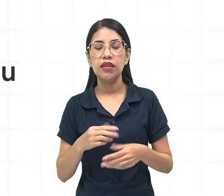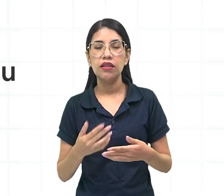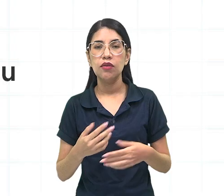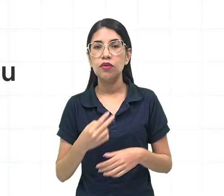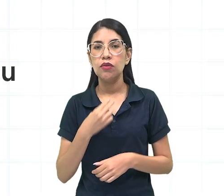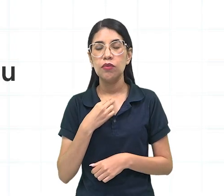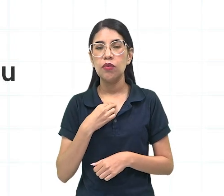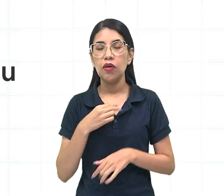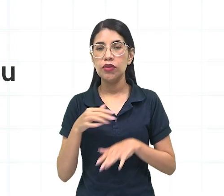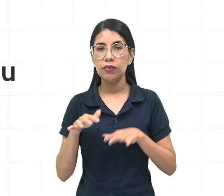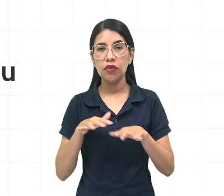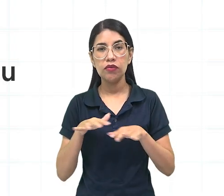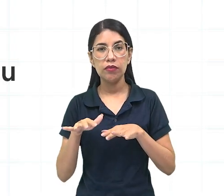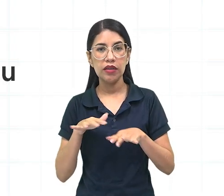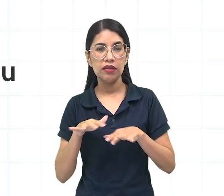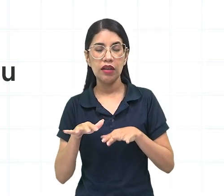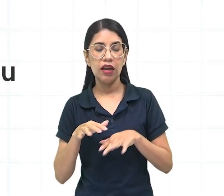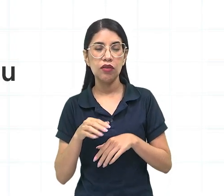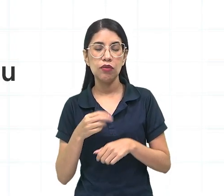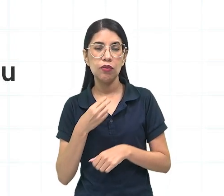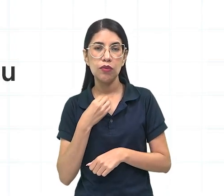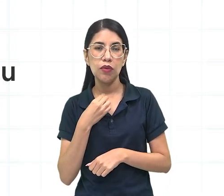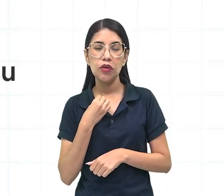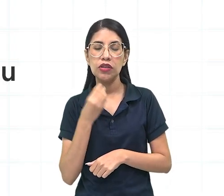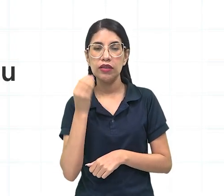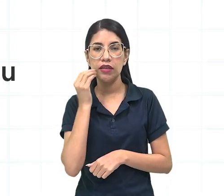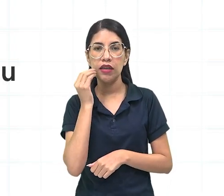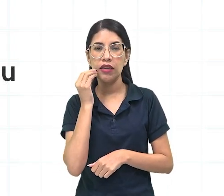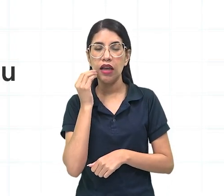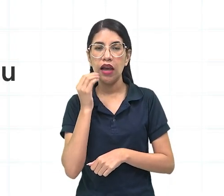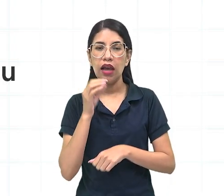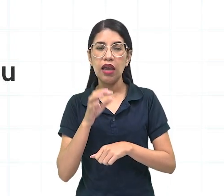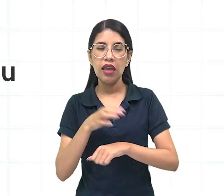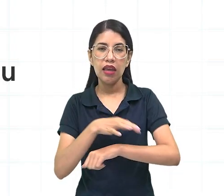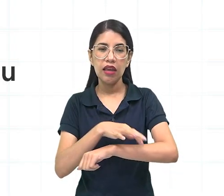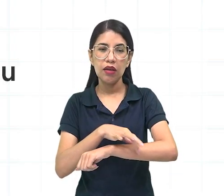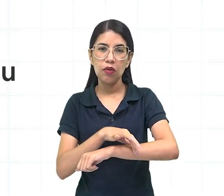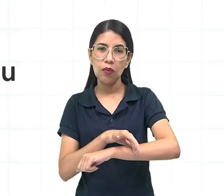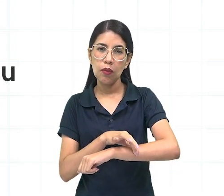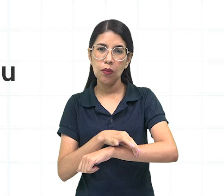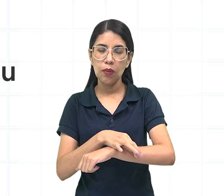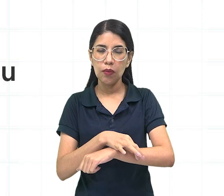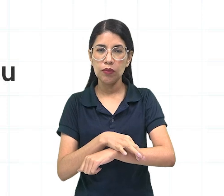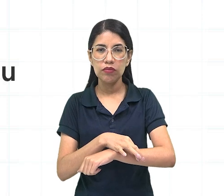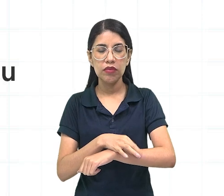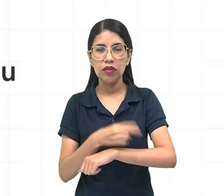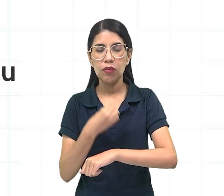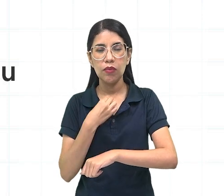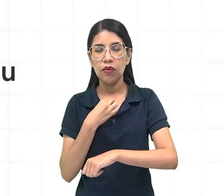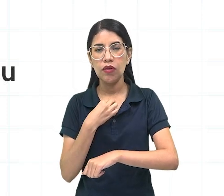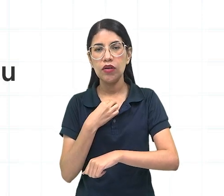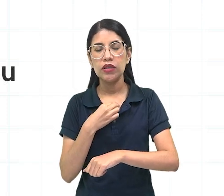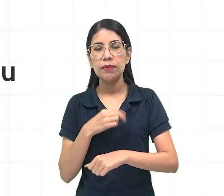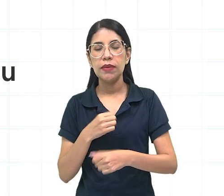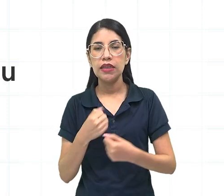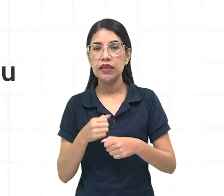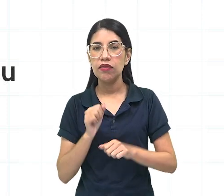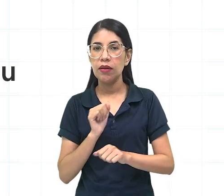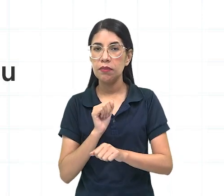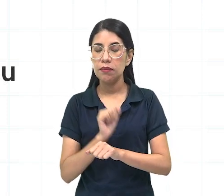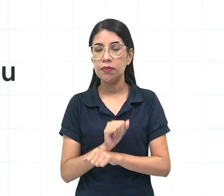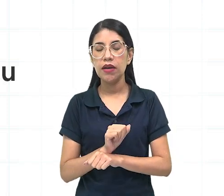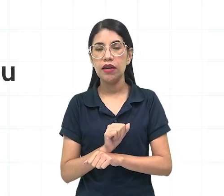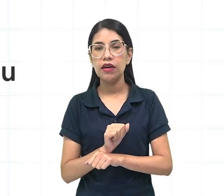pode mexer, não pode tentar colocar no lugar o osso, não existe isso, gente. Não mexam na área que